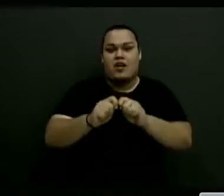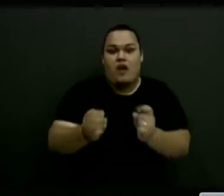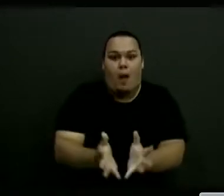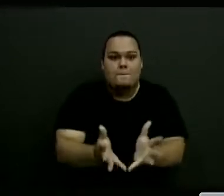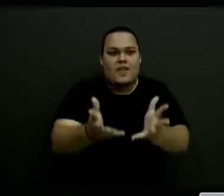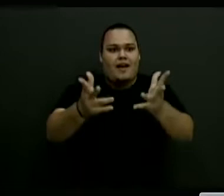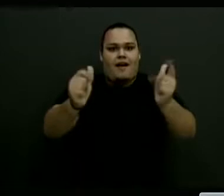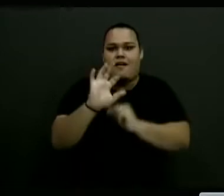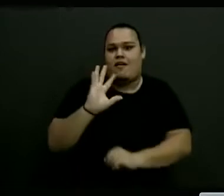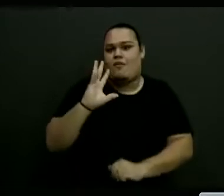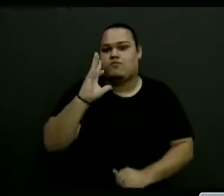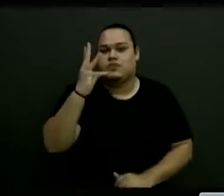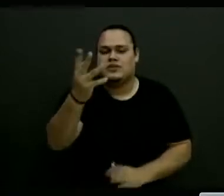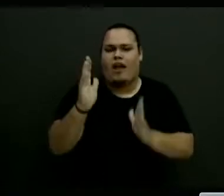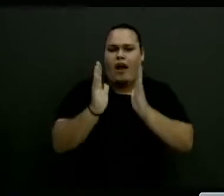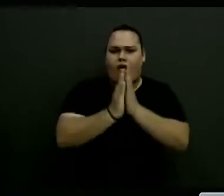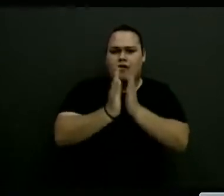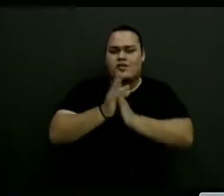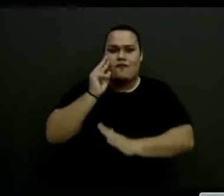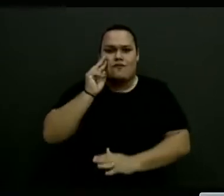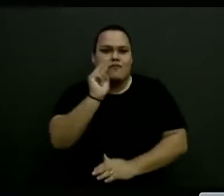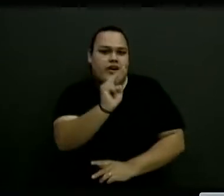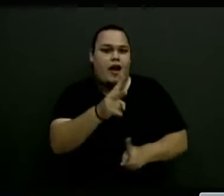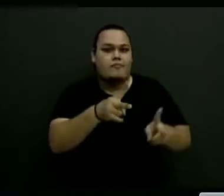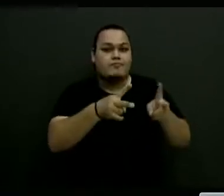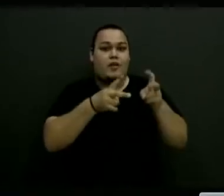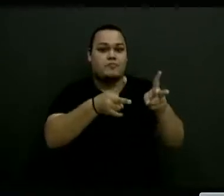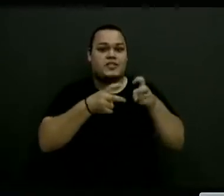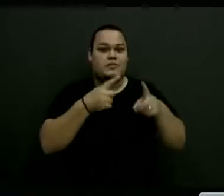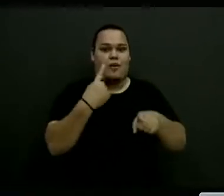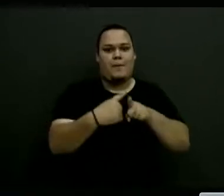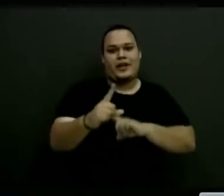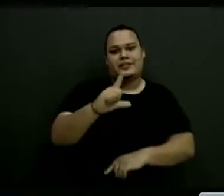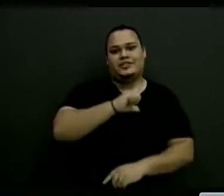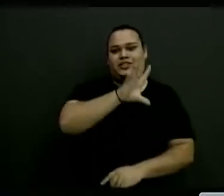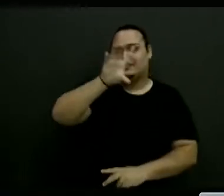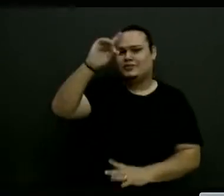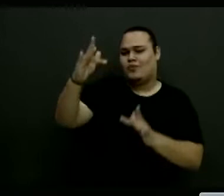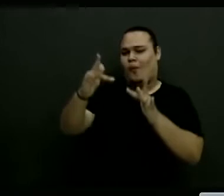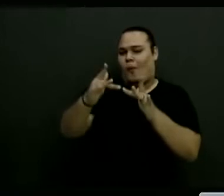foram antecedidas por essa relação íntima com o Pai.